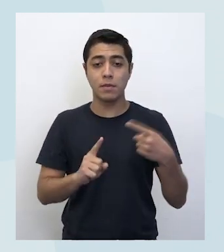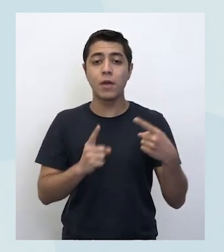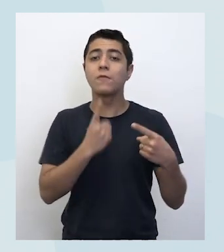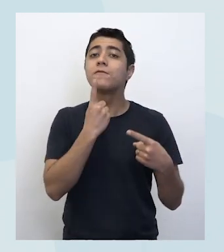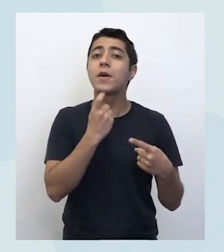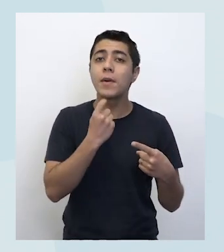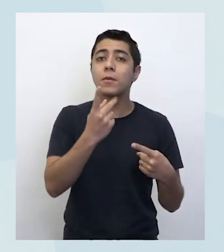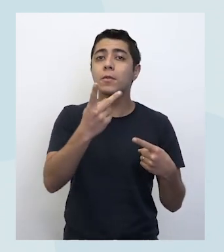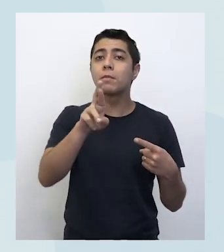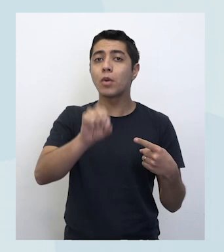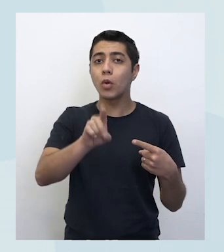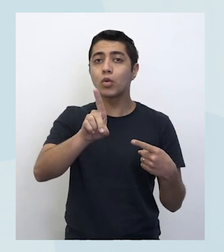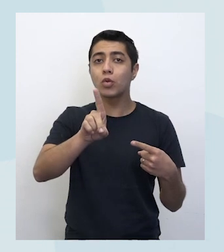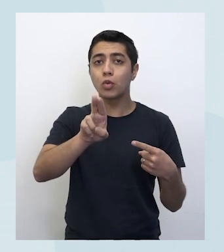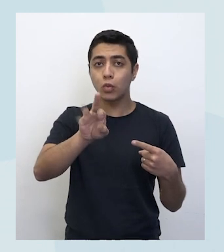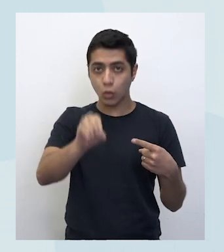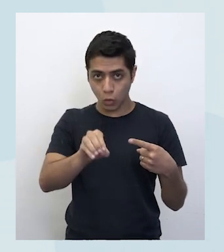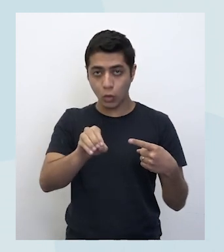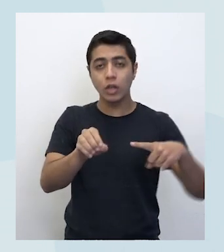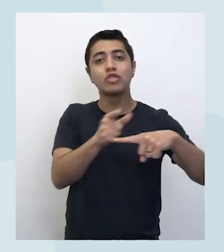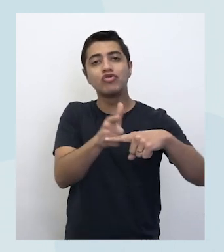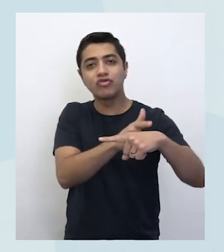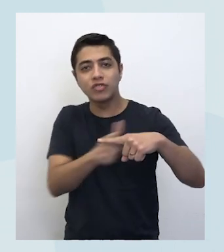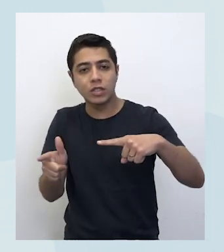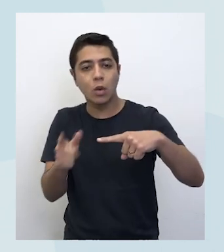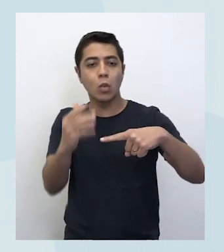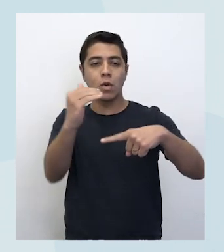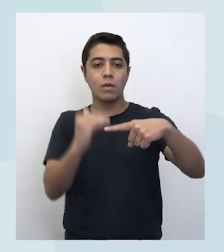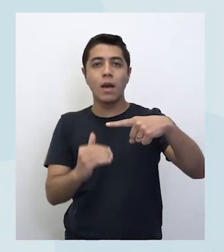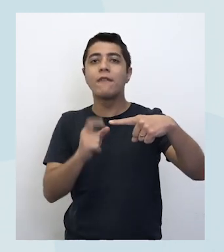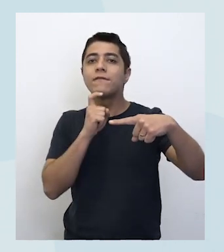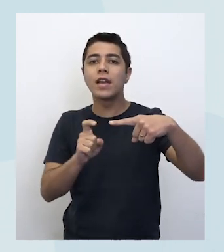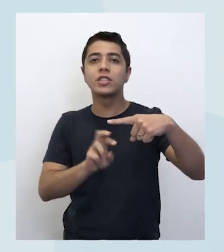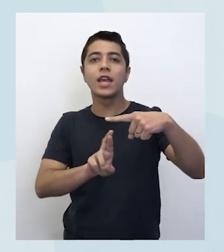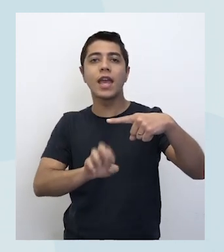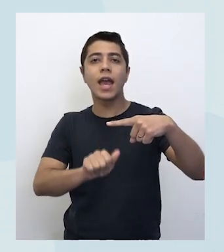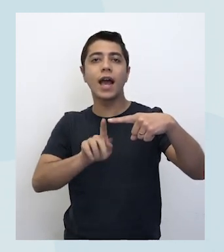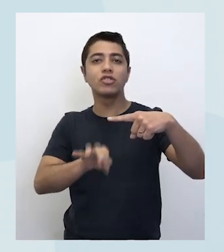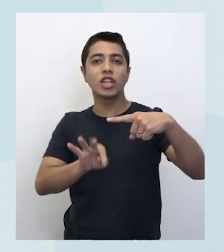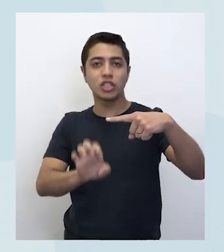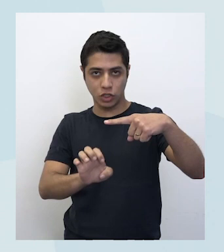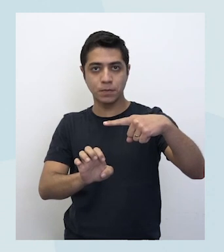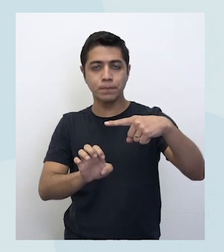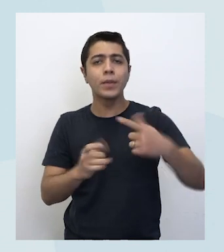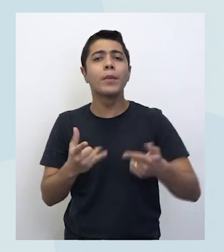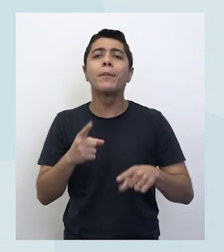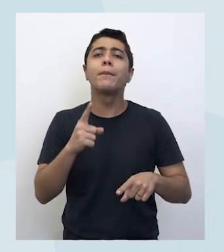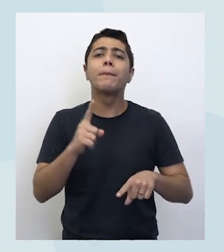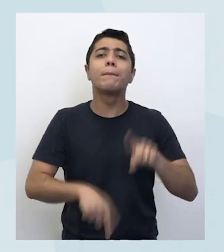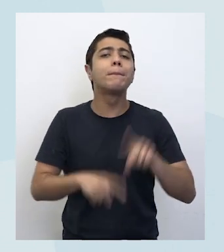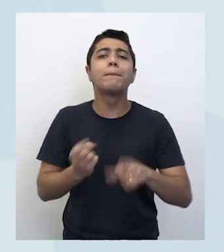sobre o reagente. Se vocês pegarem lá. Então, se eu pegar o produto sobre o reagente, quem é o meu produto?